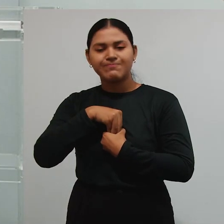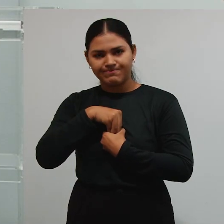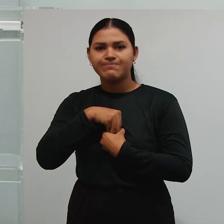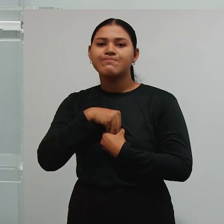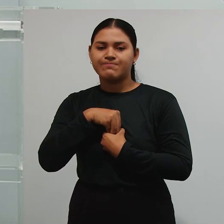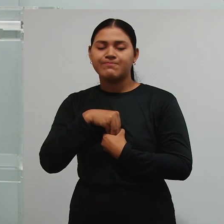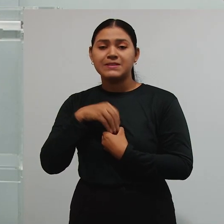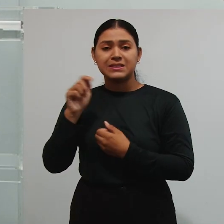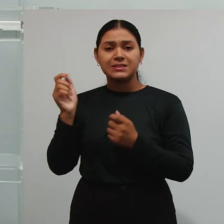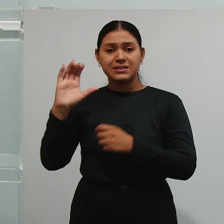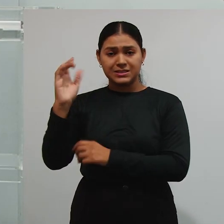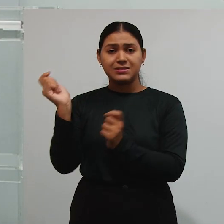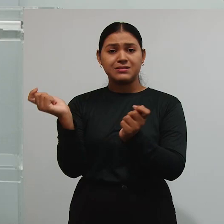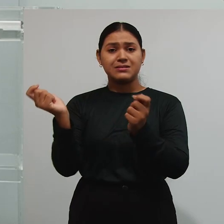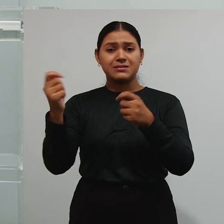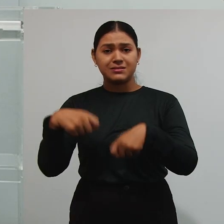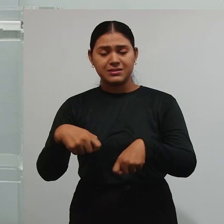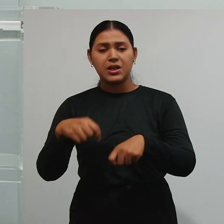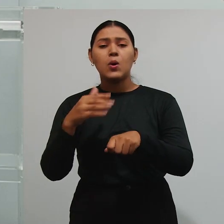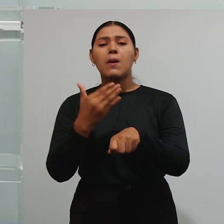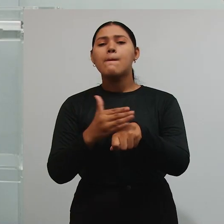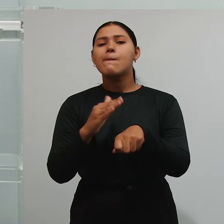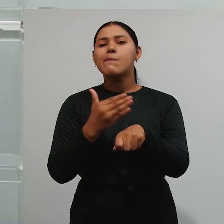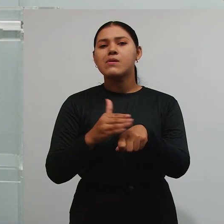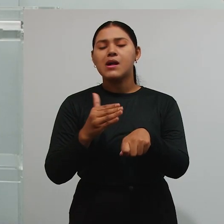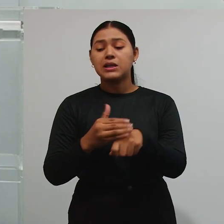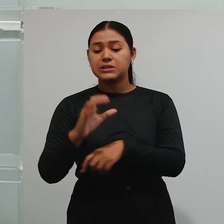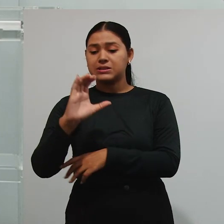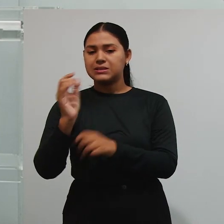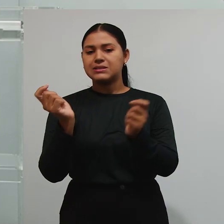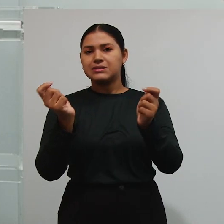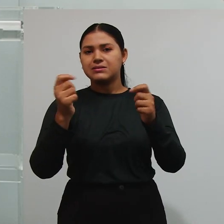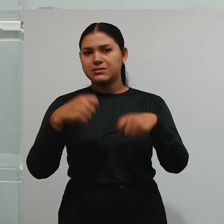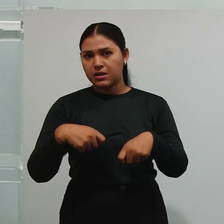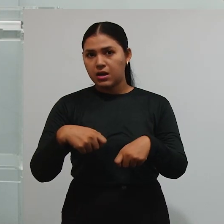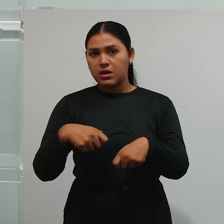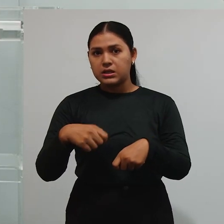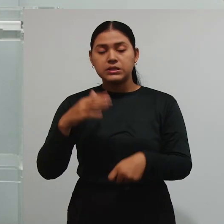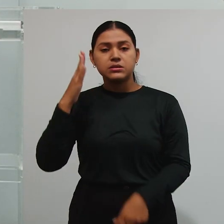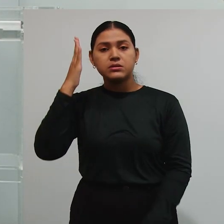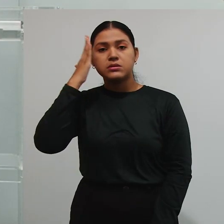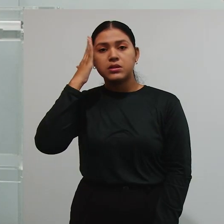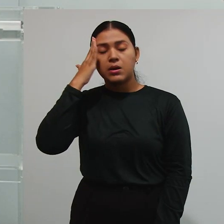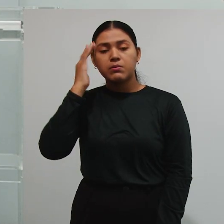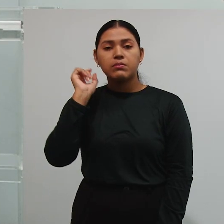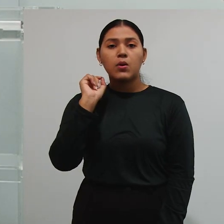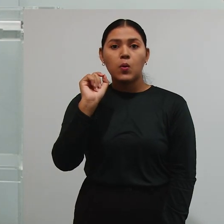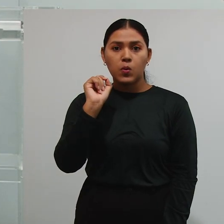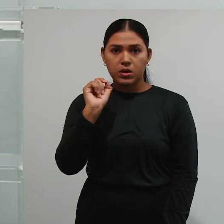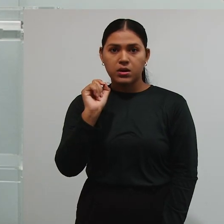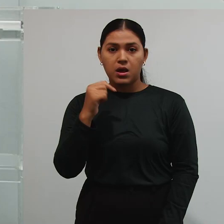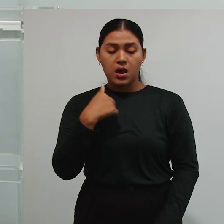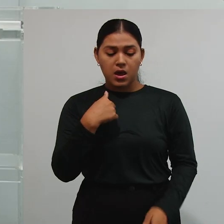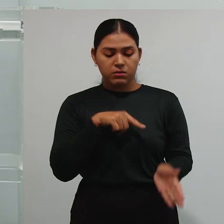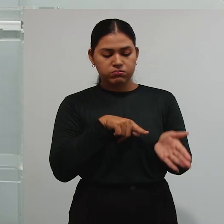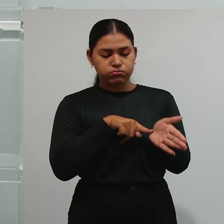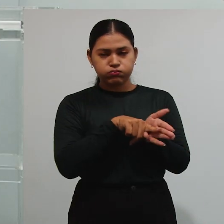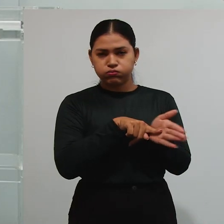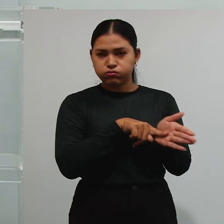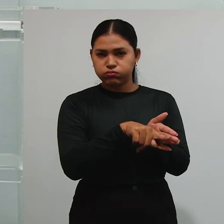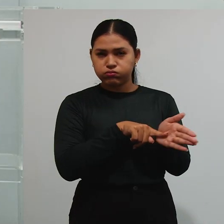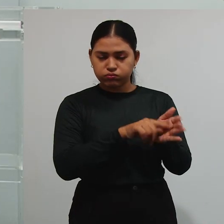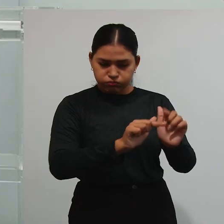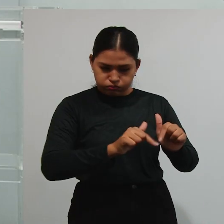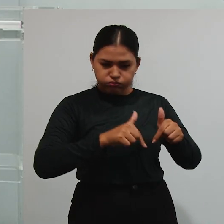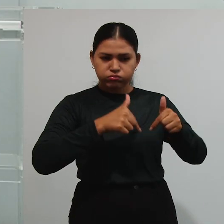ser produzida, a autoridade do argumento ou é pela busca, pela referência de autores